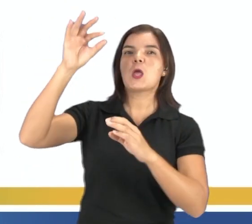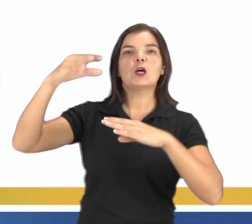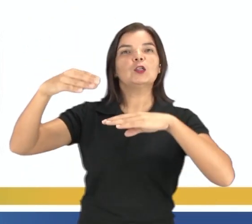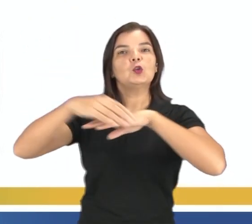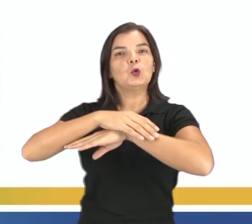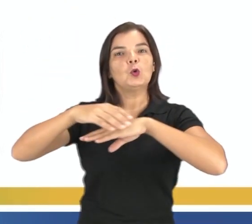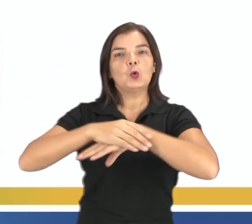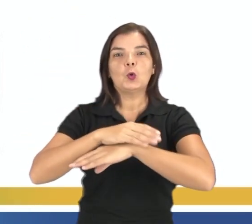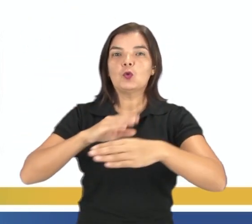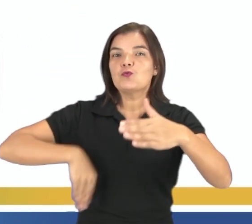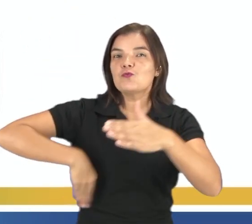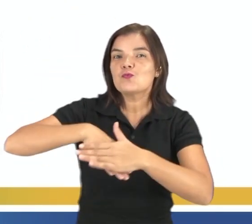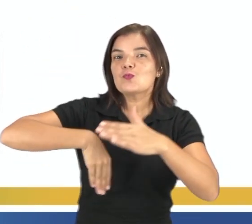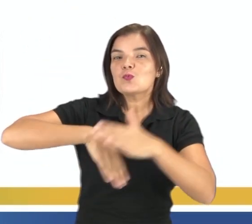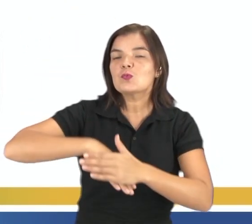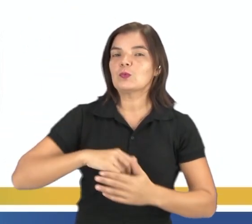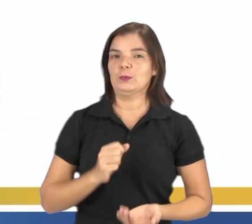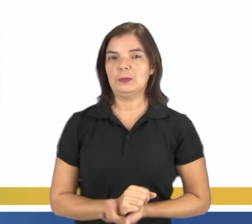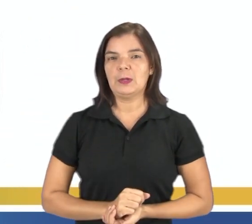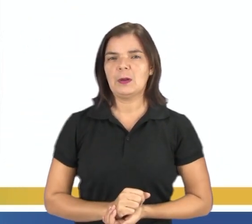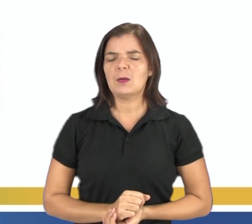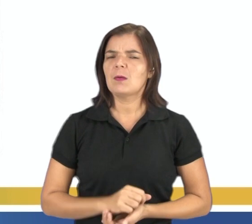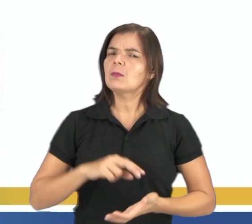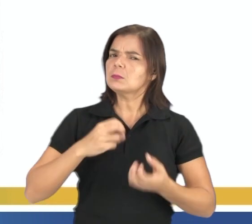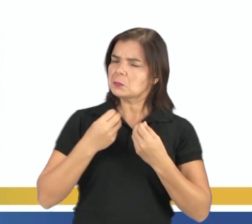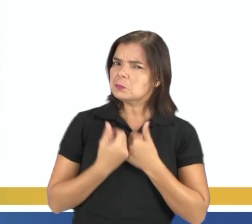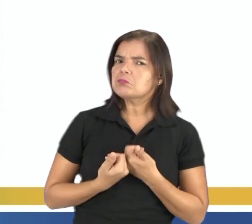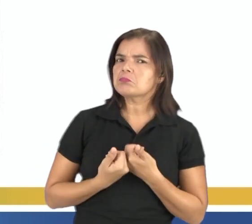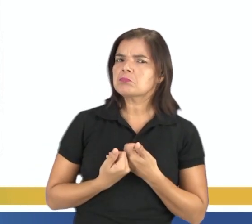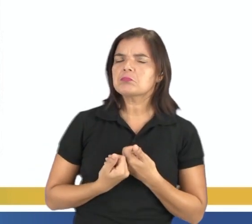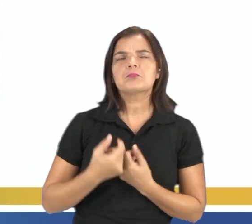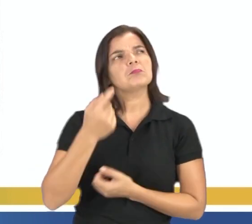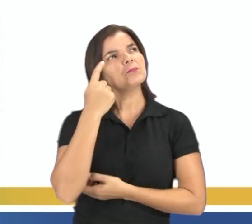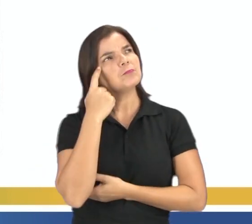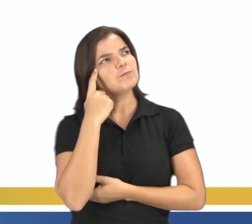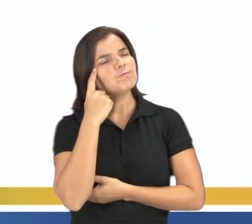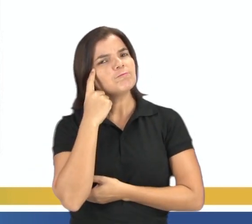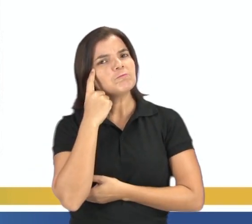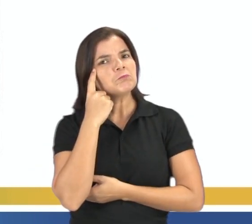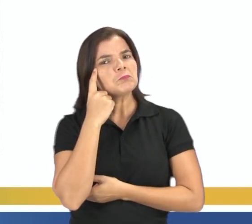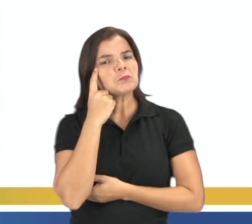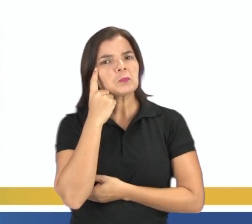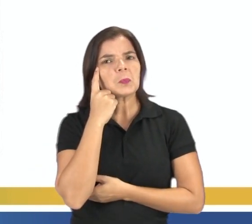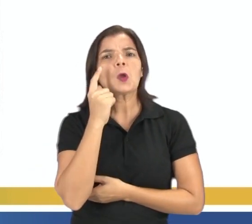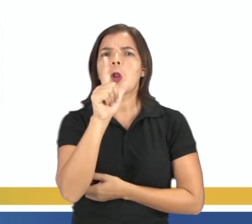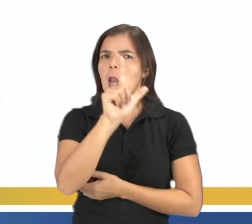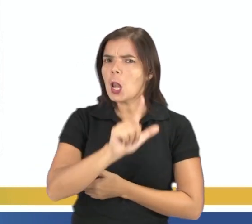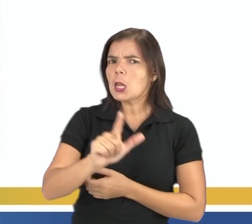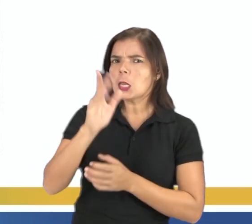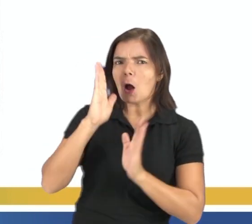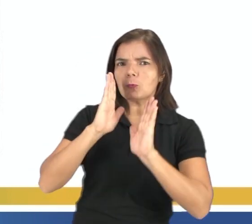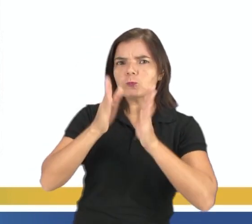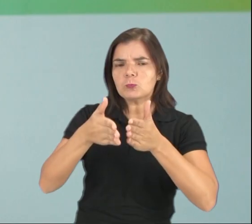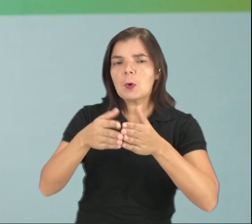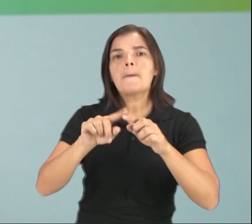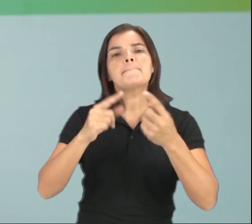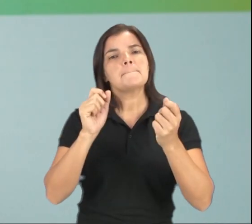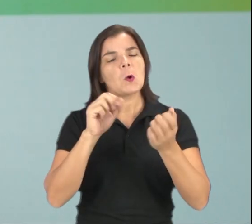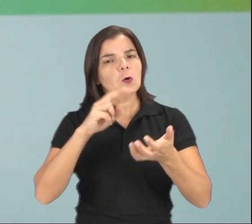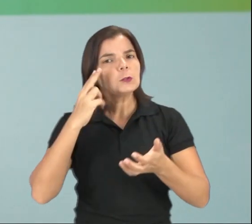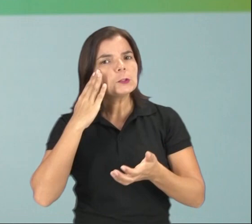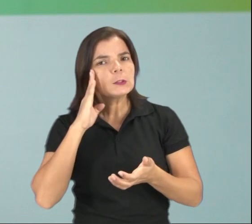Agora imagina, pendurar chuteira. Tudo bem, pode ser interpretado no sentido literal? Pode. Pode